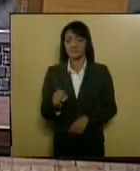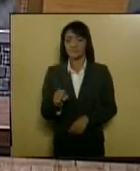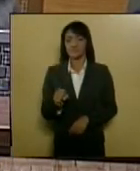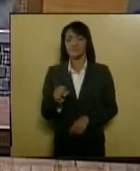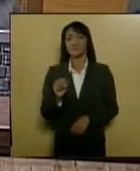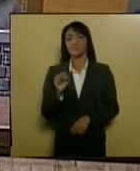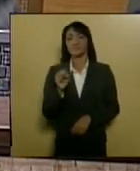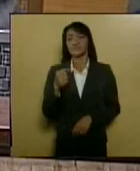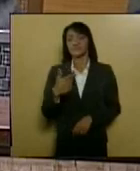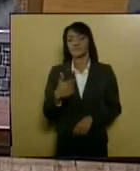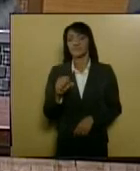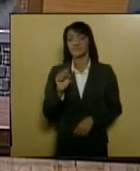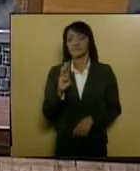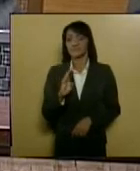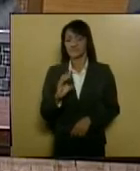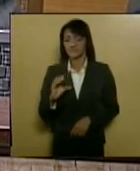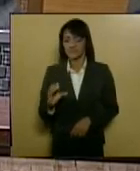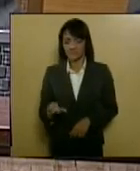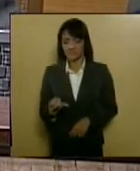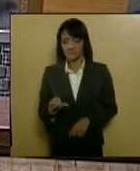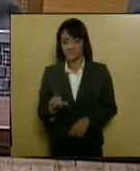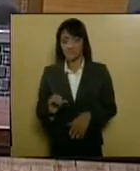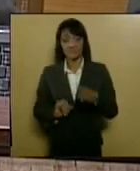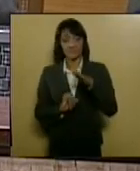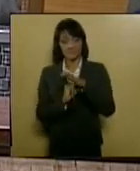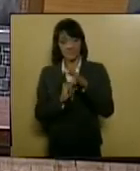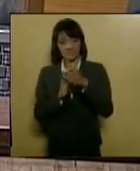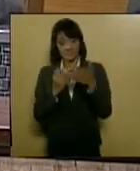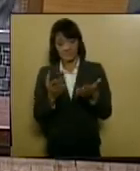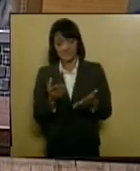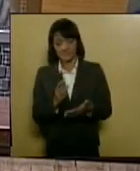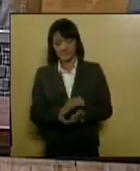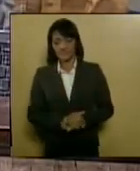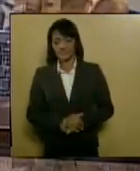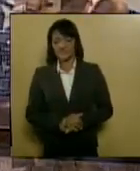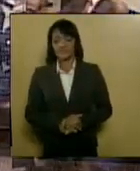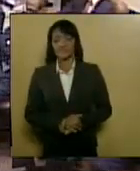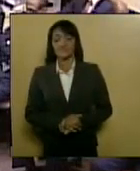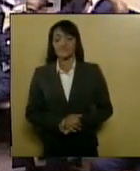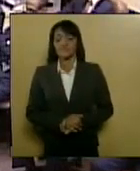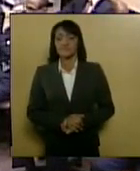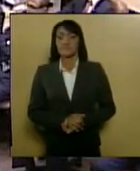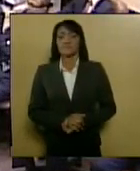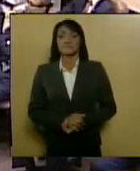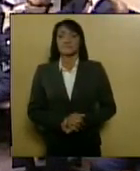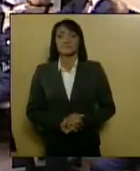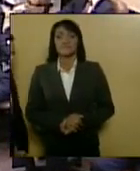Caçadores, e do histórico estandarte da instituição.